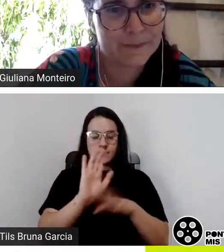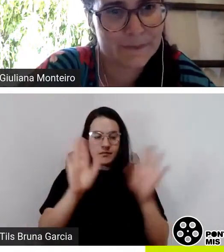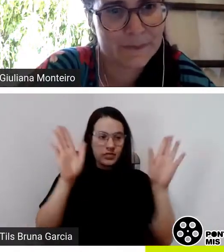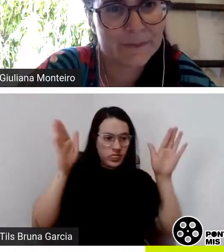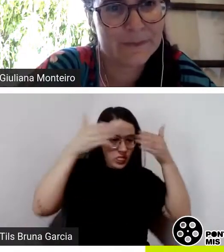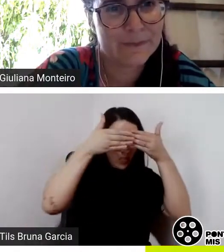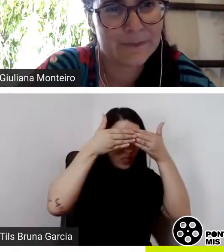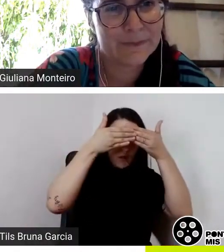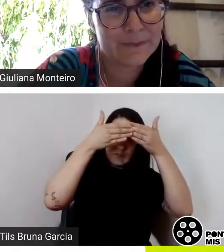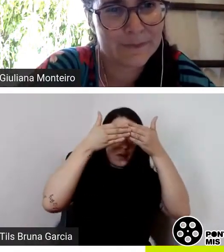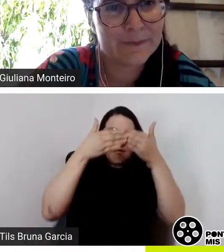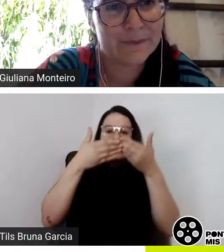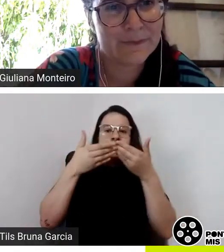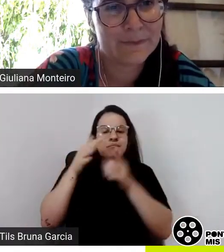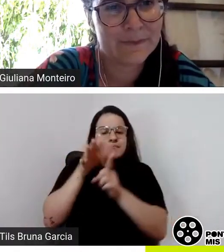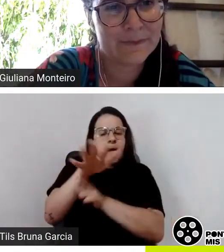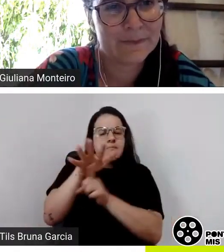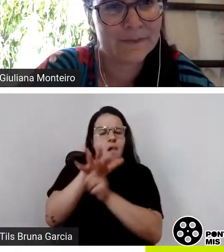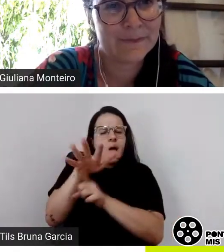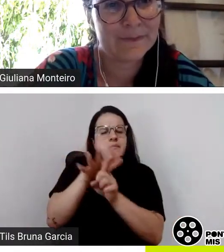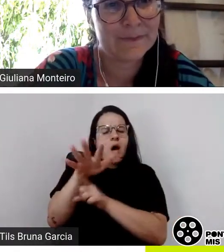muita gente, quanto mais gente, melhor,